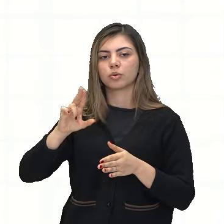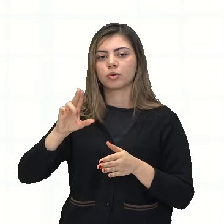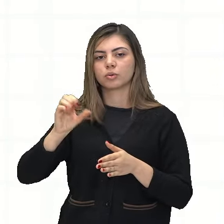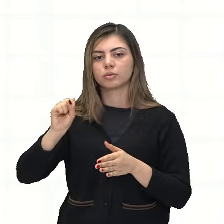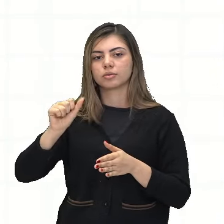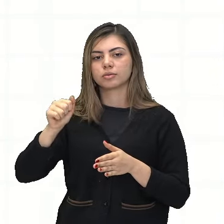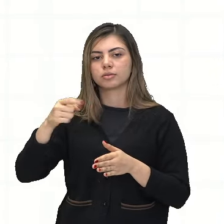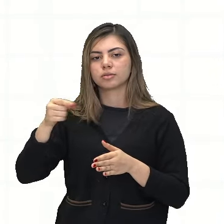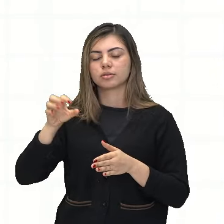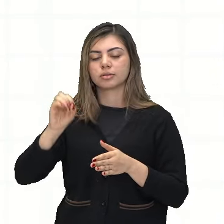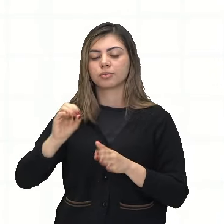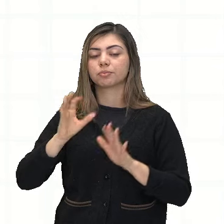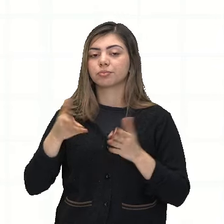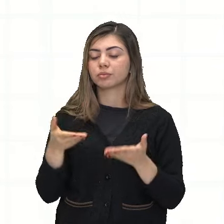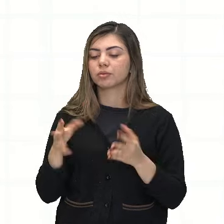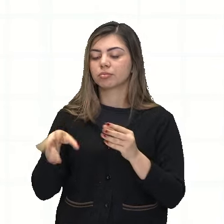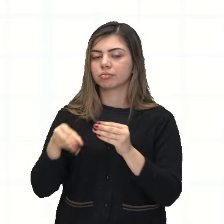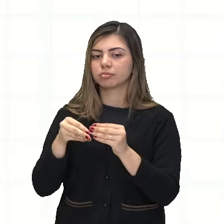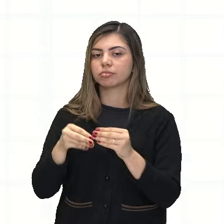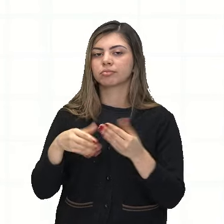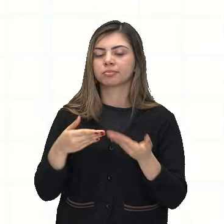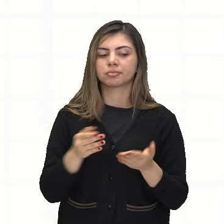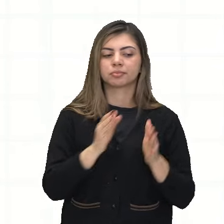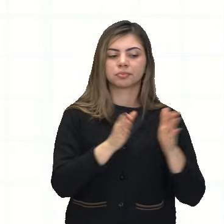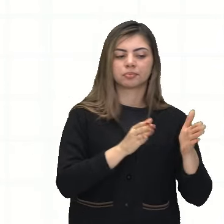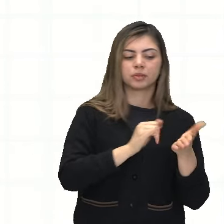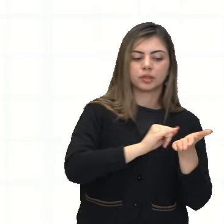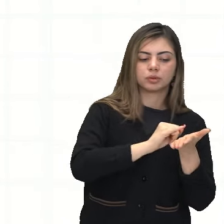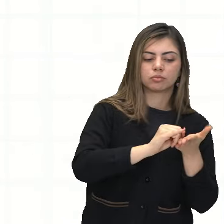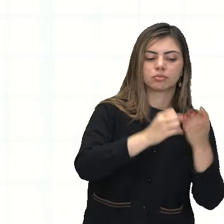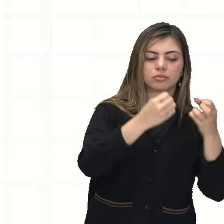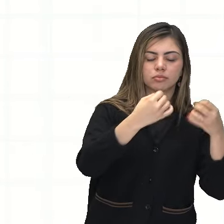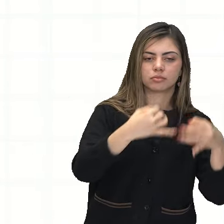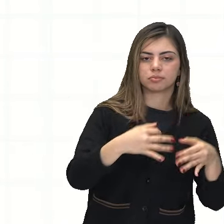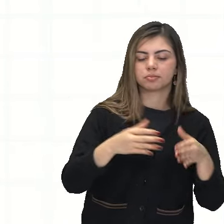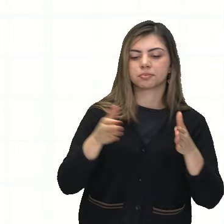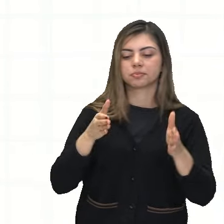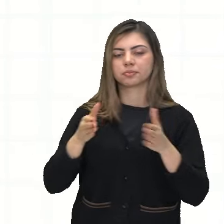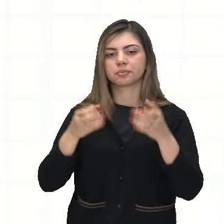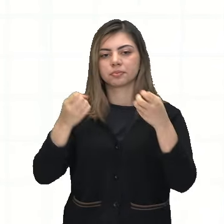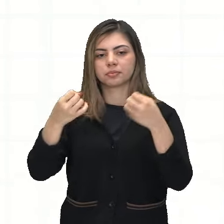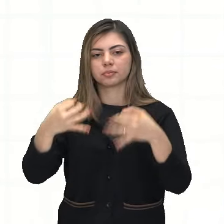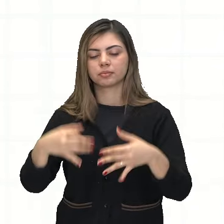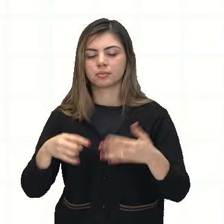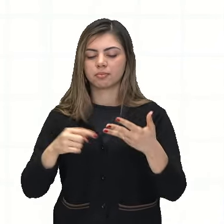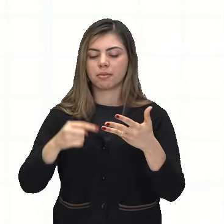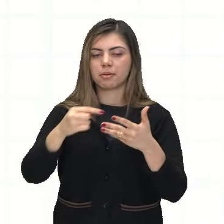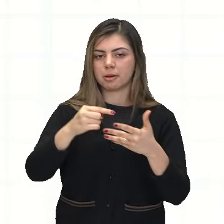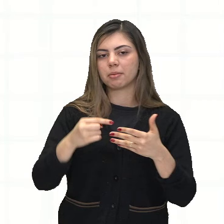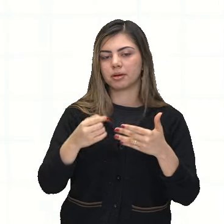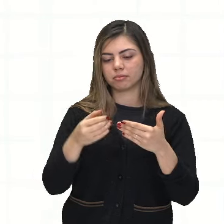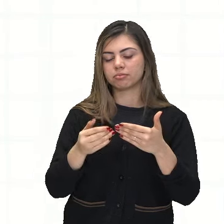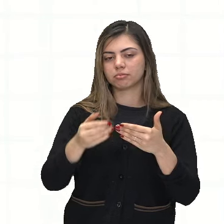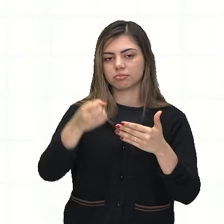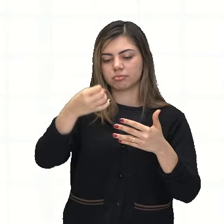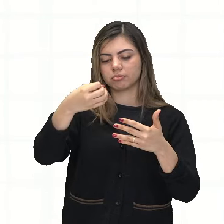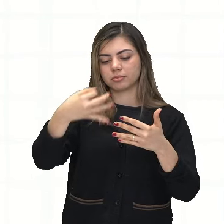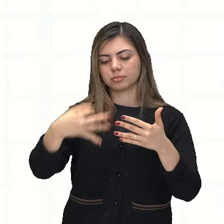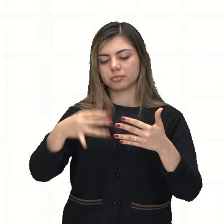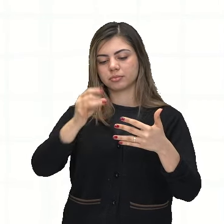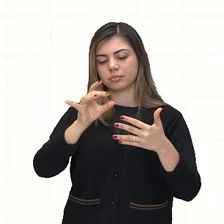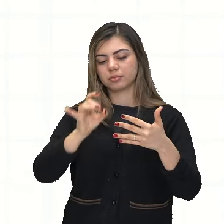pouquinho sobre ele lá na introdução no desenvolvimento eu trabalhei em em cima dos pontos que eu apresentei na introdução trazendo os meus dados der